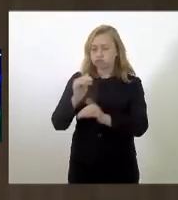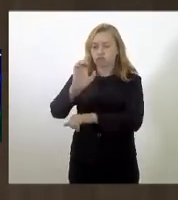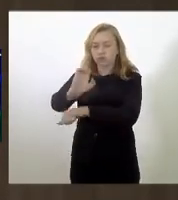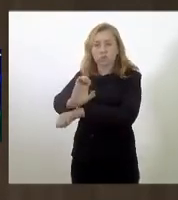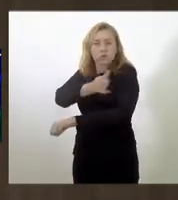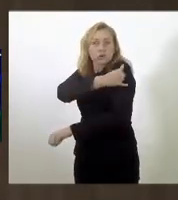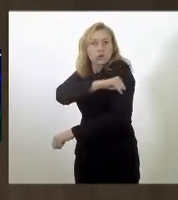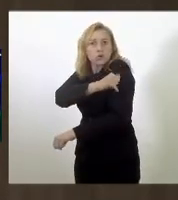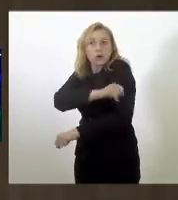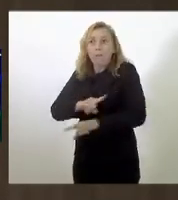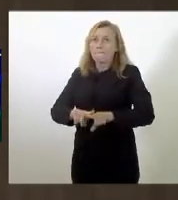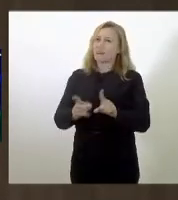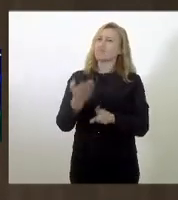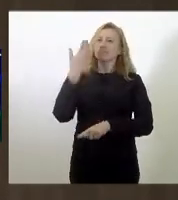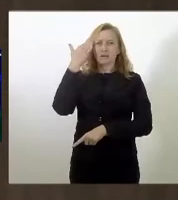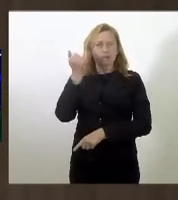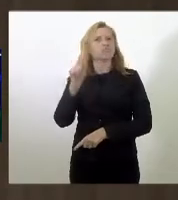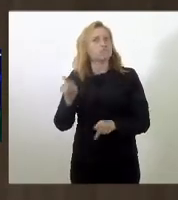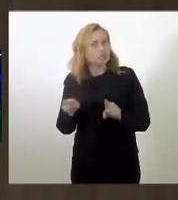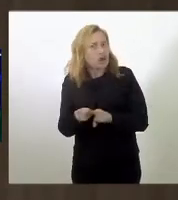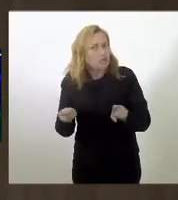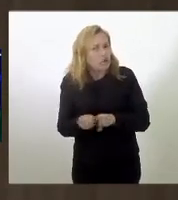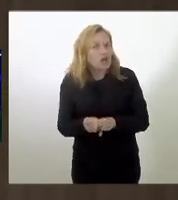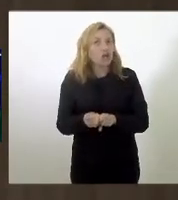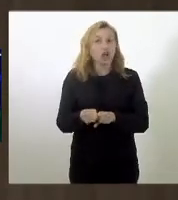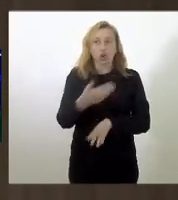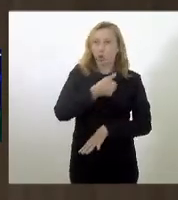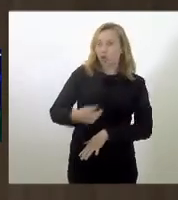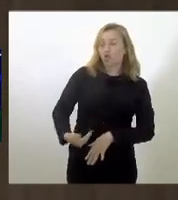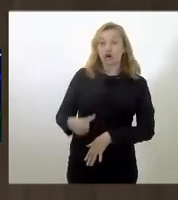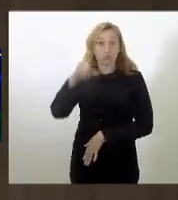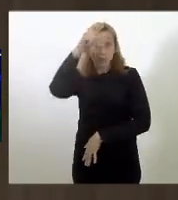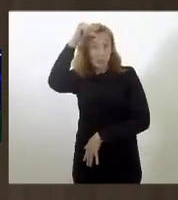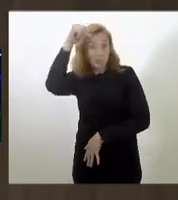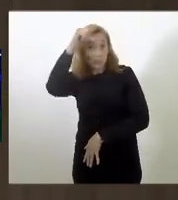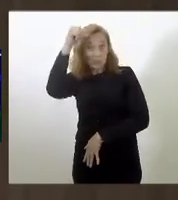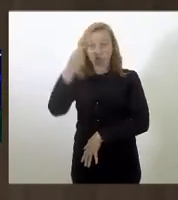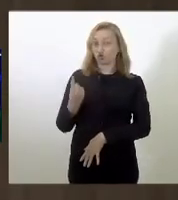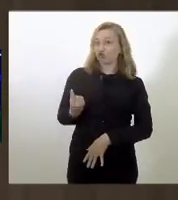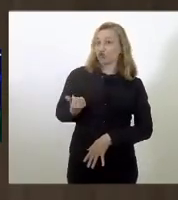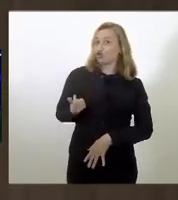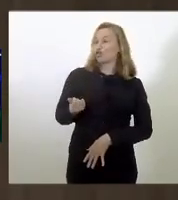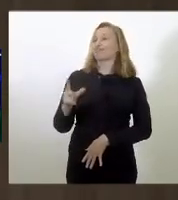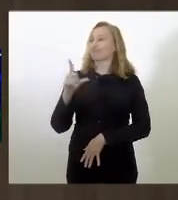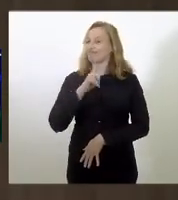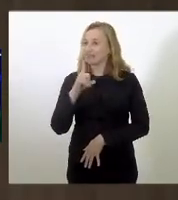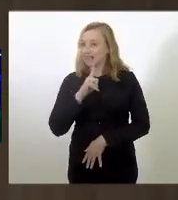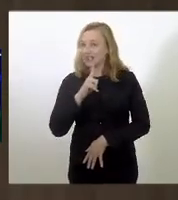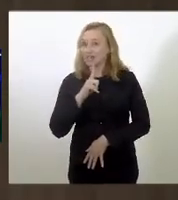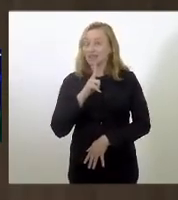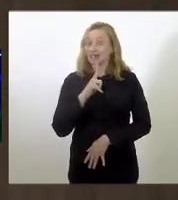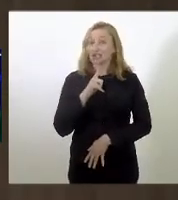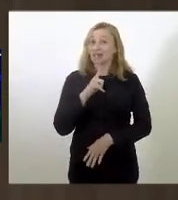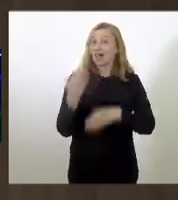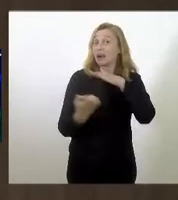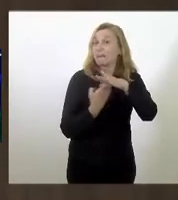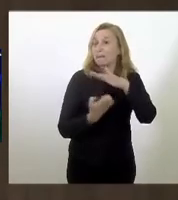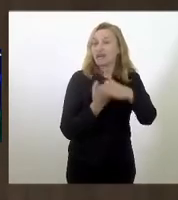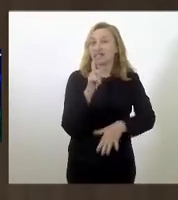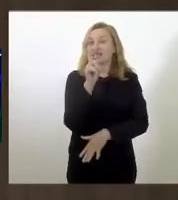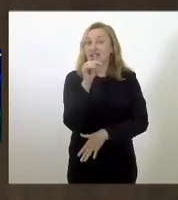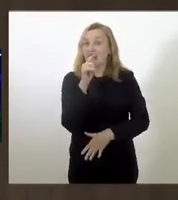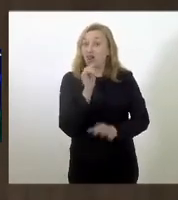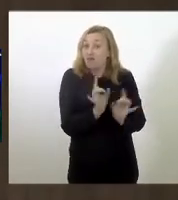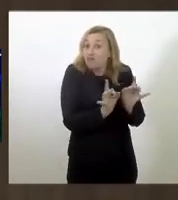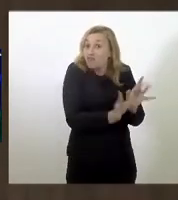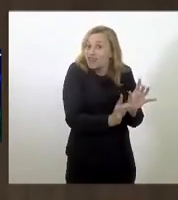de Janeiro. Mas sabemos também que o governo Cláudio Castro está com dinheiro da SEDAI, né, que foi